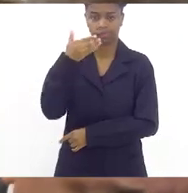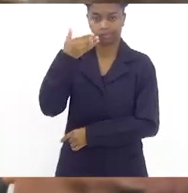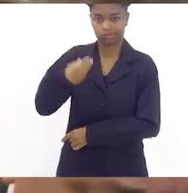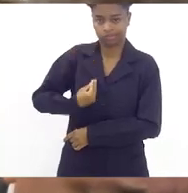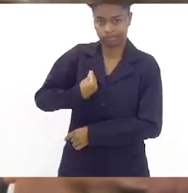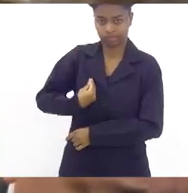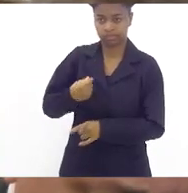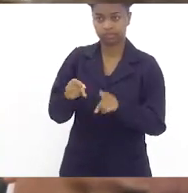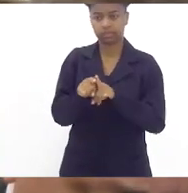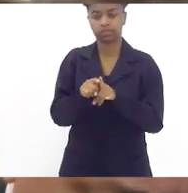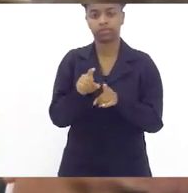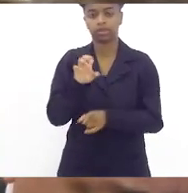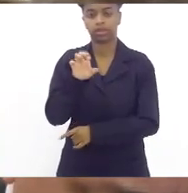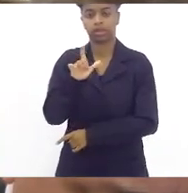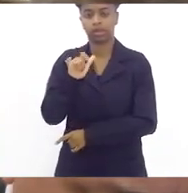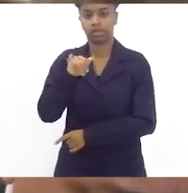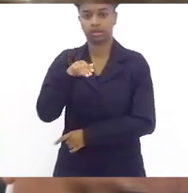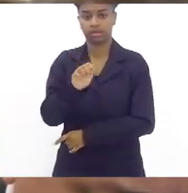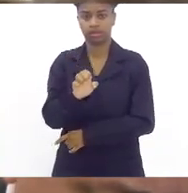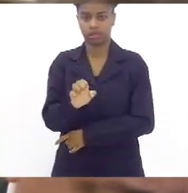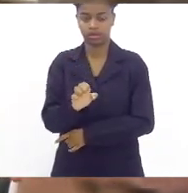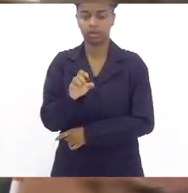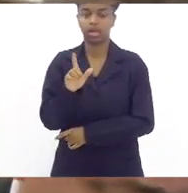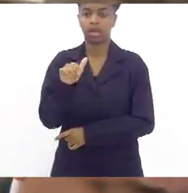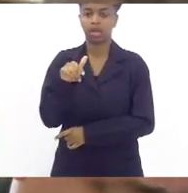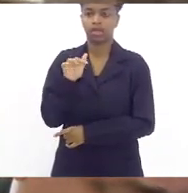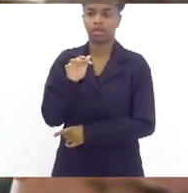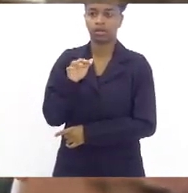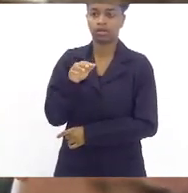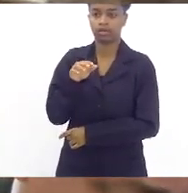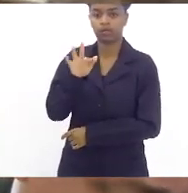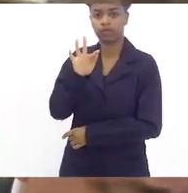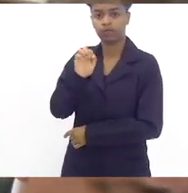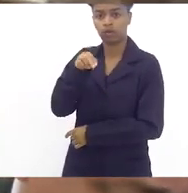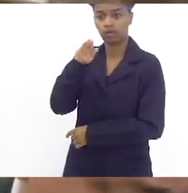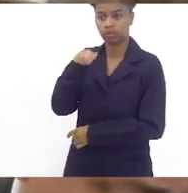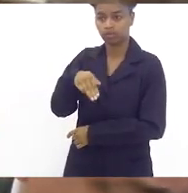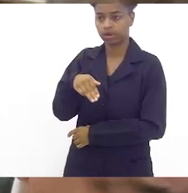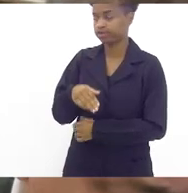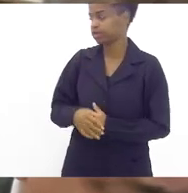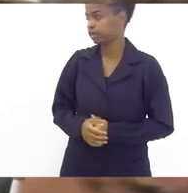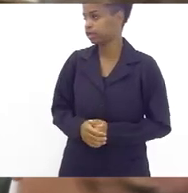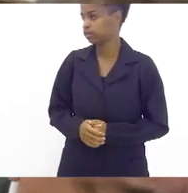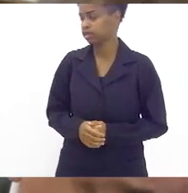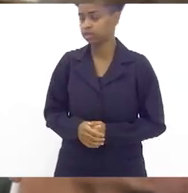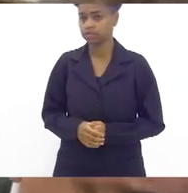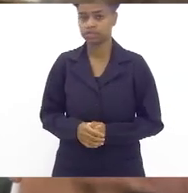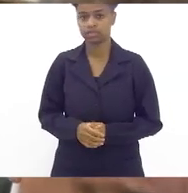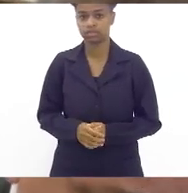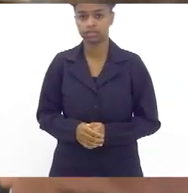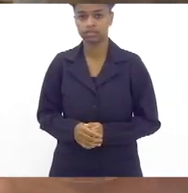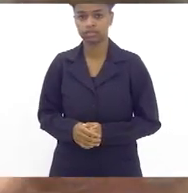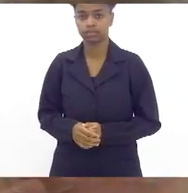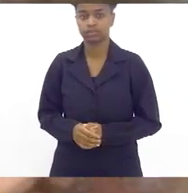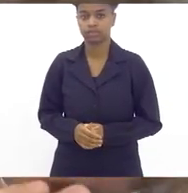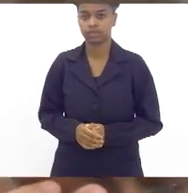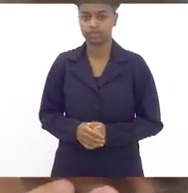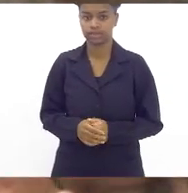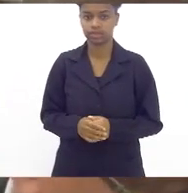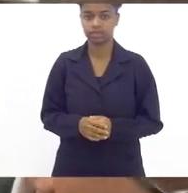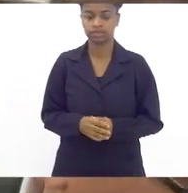a Eliane pela pelo Fórum de gestores acho que ela adiantou muito o que eu iria viria falar tá